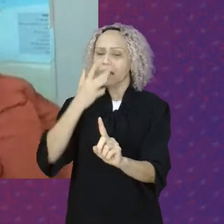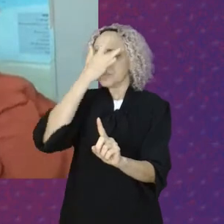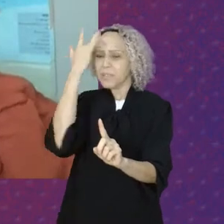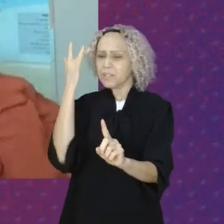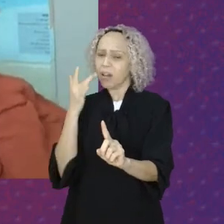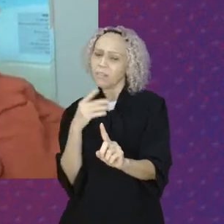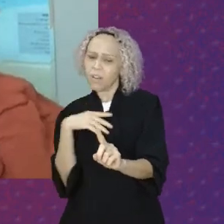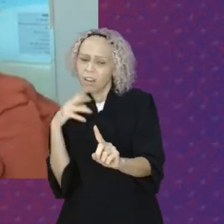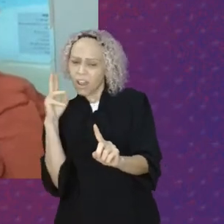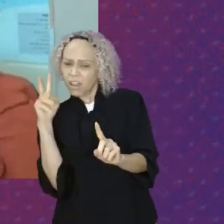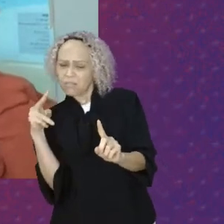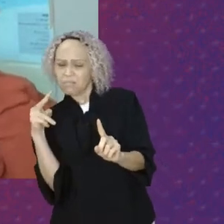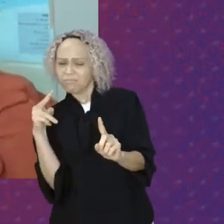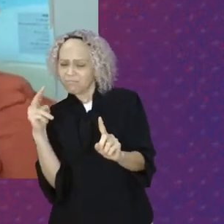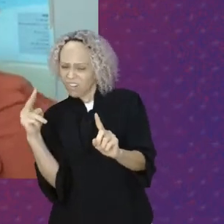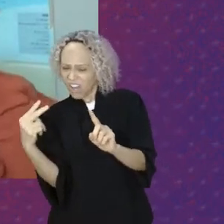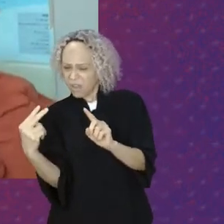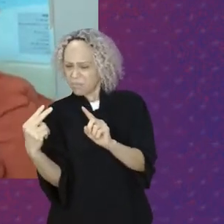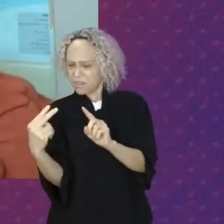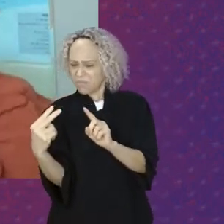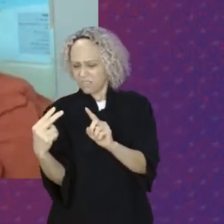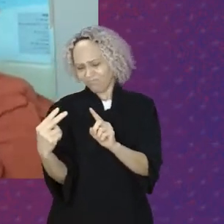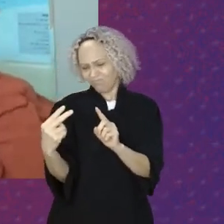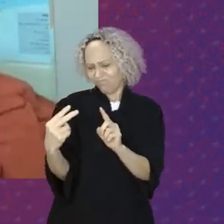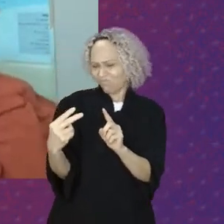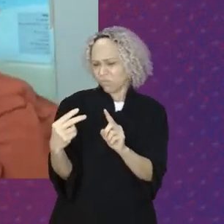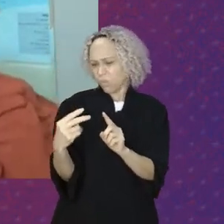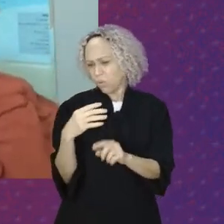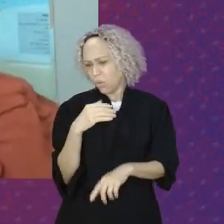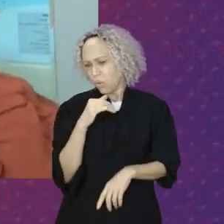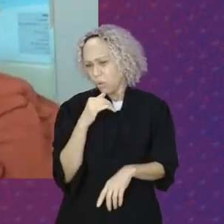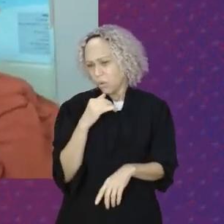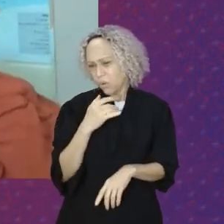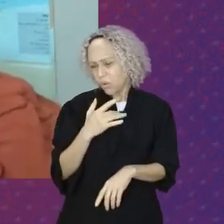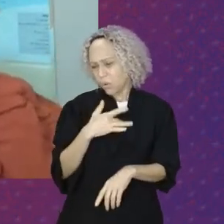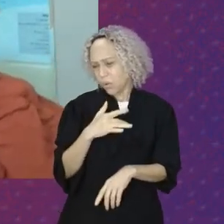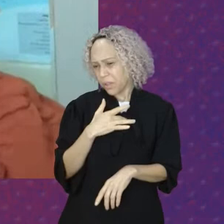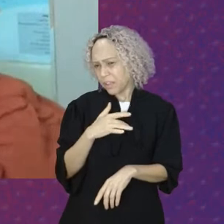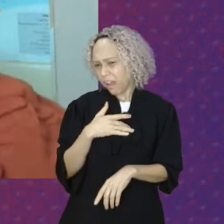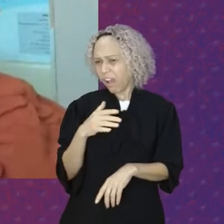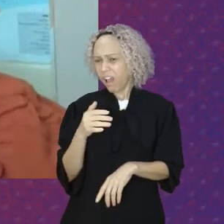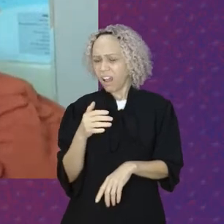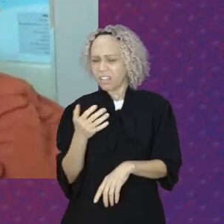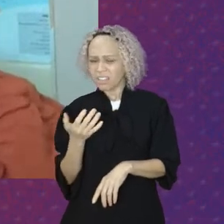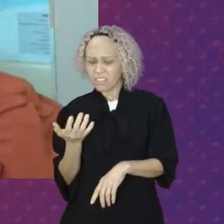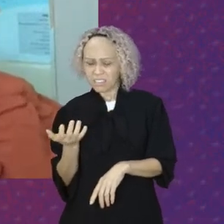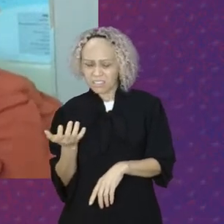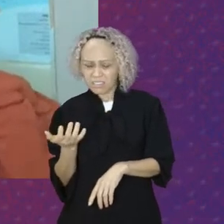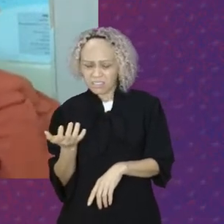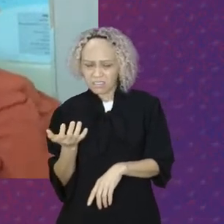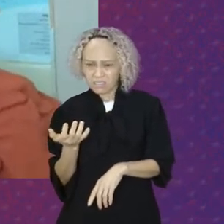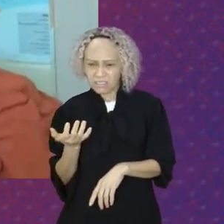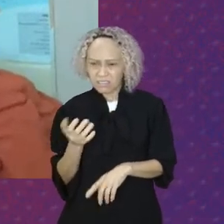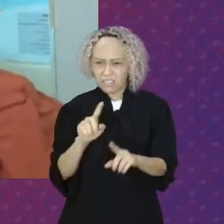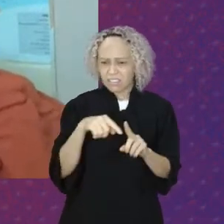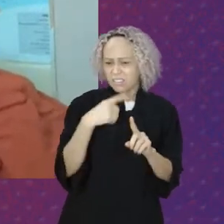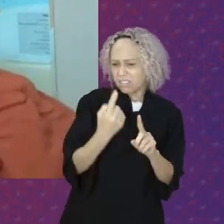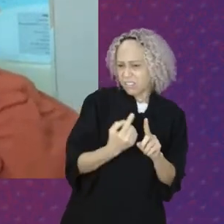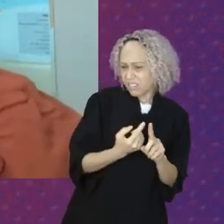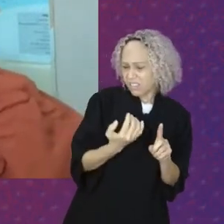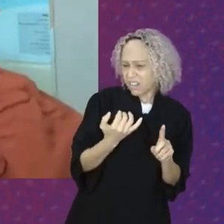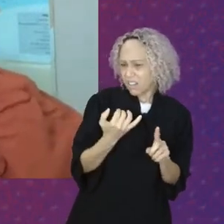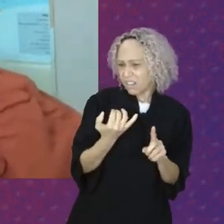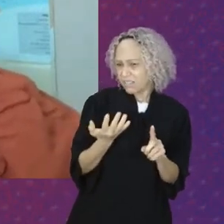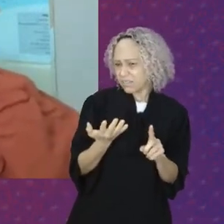criança sozinha com quem? Eu tenho um filho pet, né? O Bolinha. O Bolinha vai cuidar do Simão? Não, o Bolinha não tem condições de cuidar do